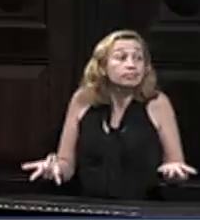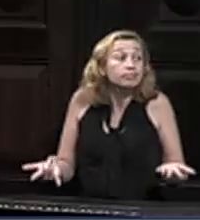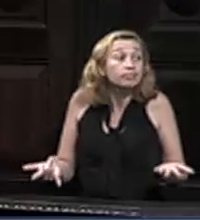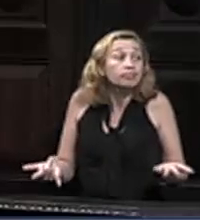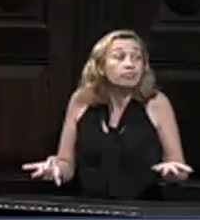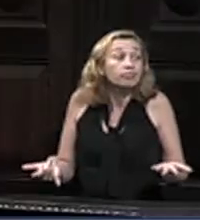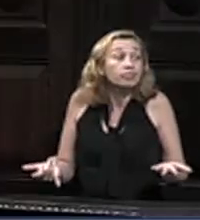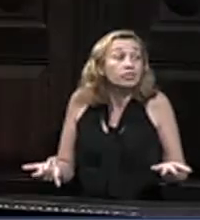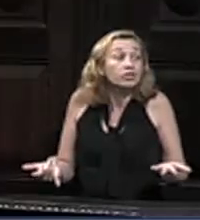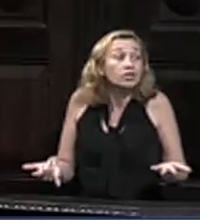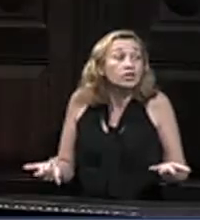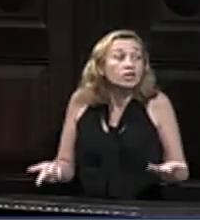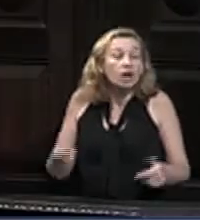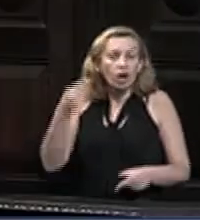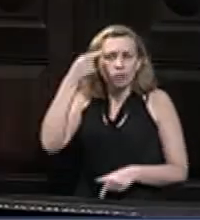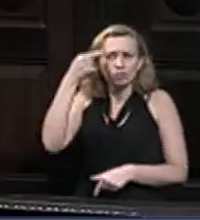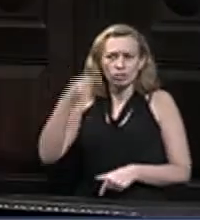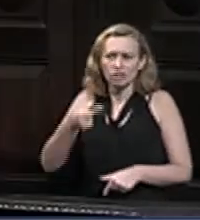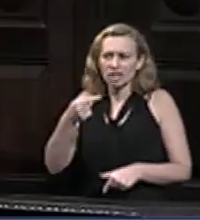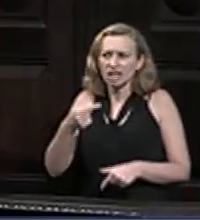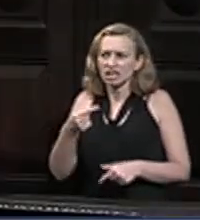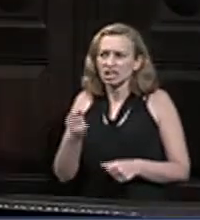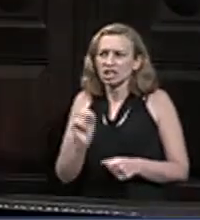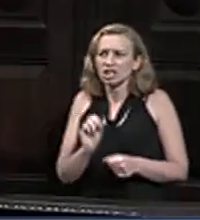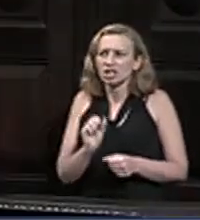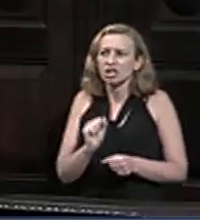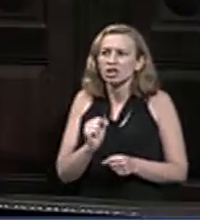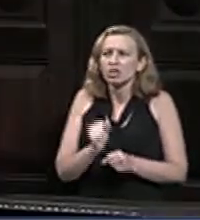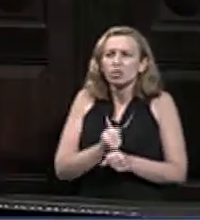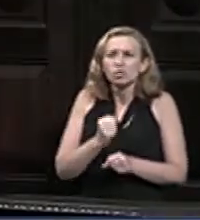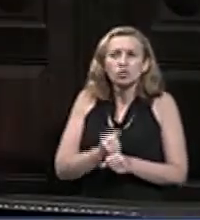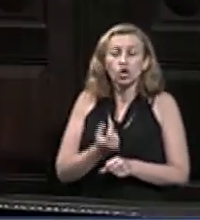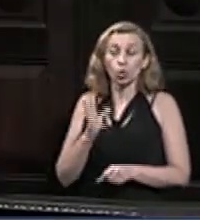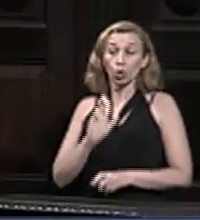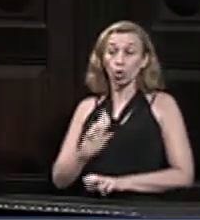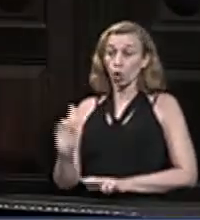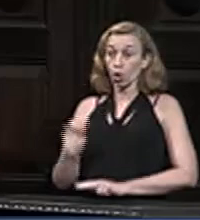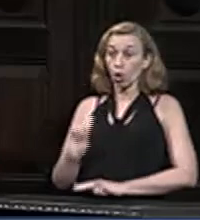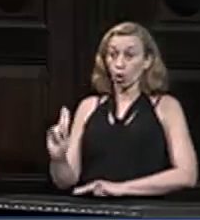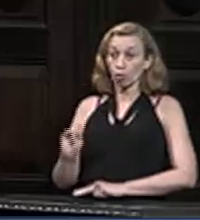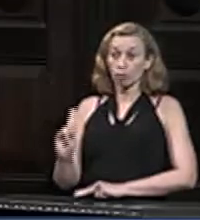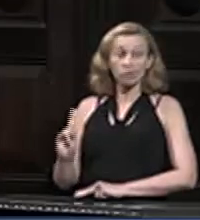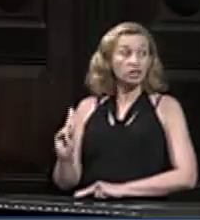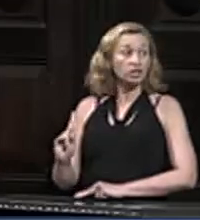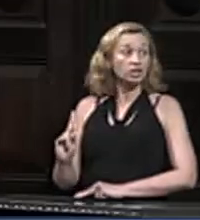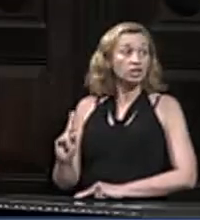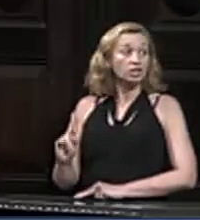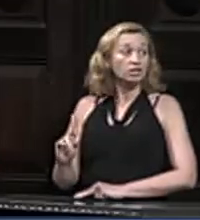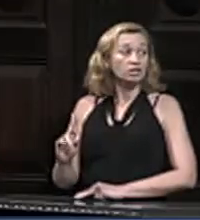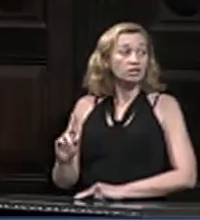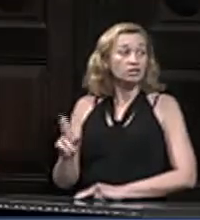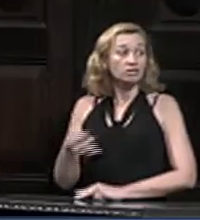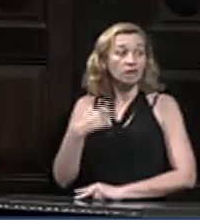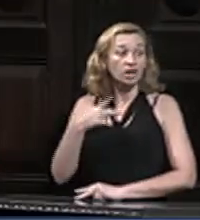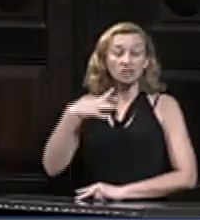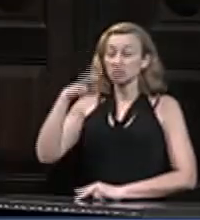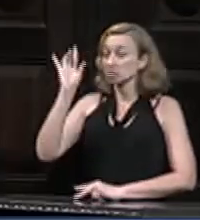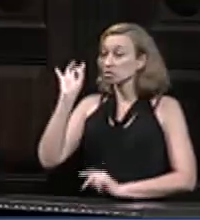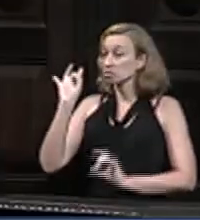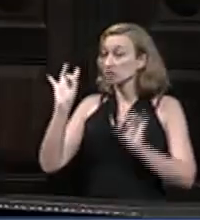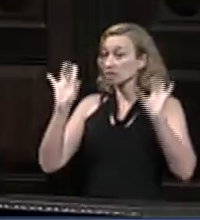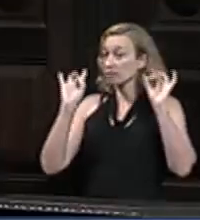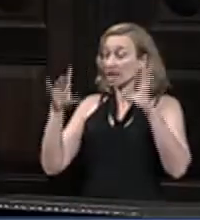com a autoridade que constituiu, com o nome de ser um dos principais